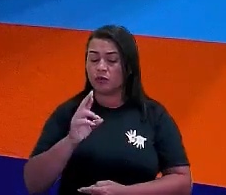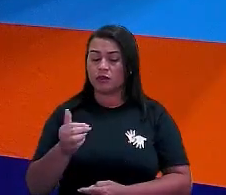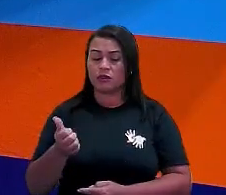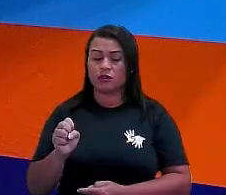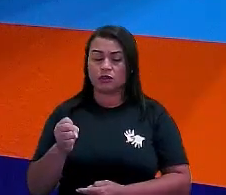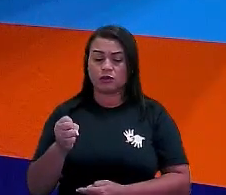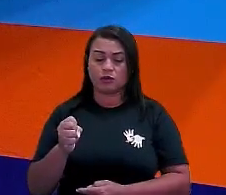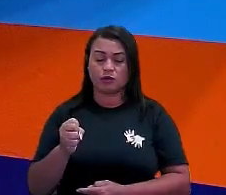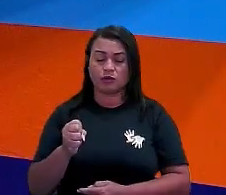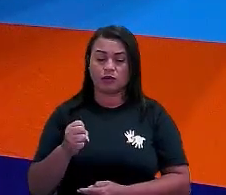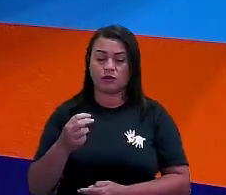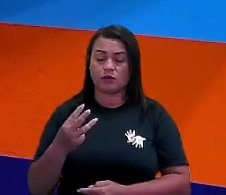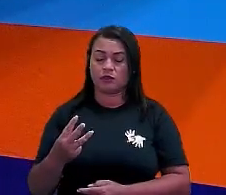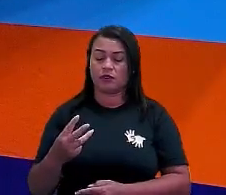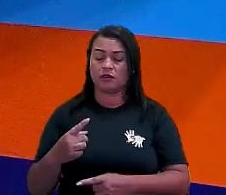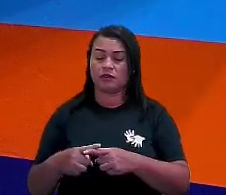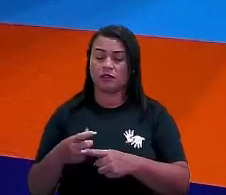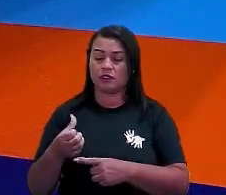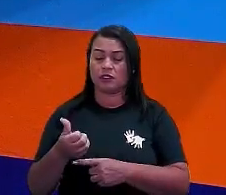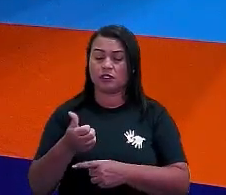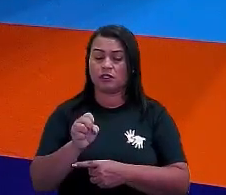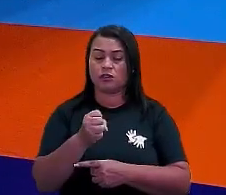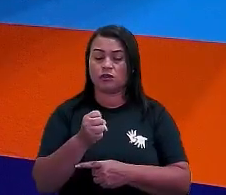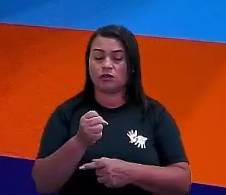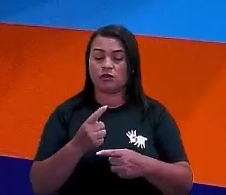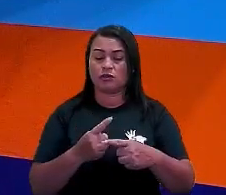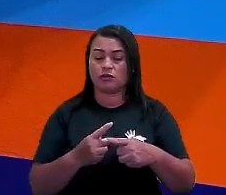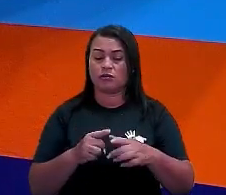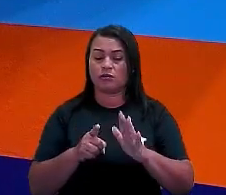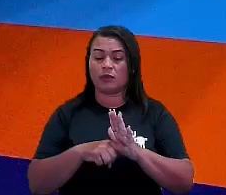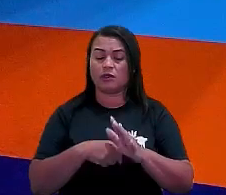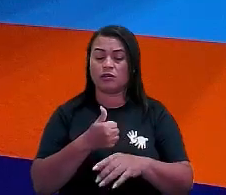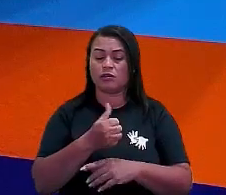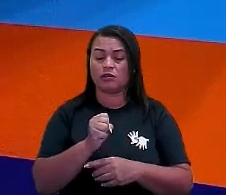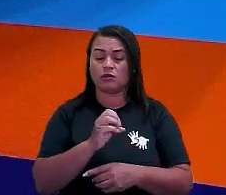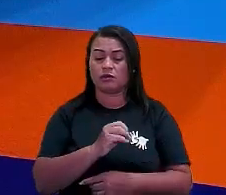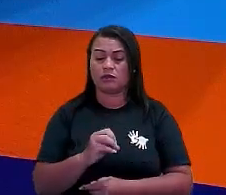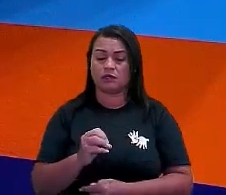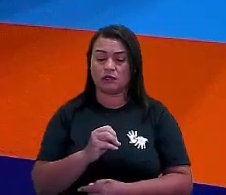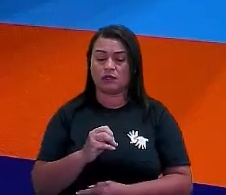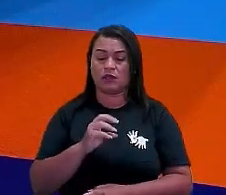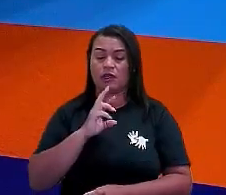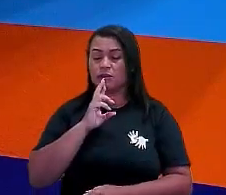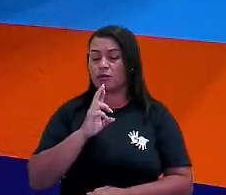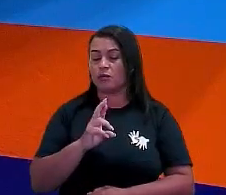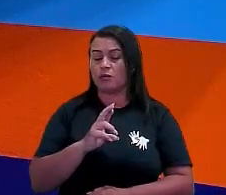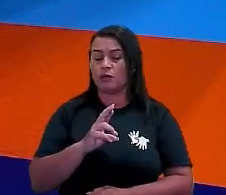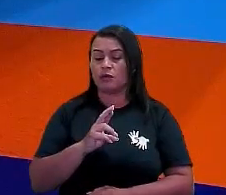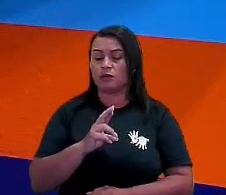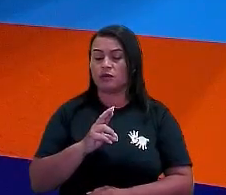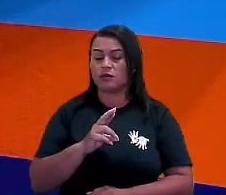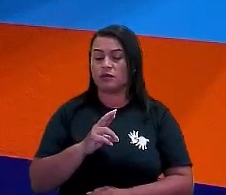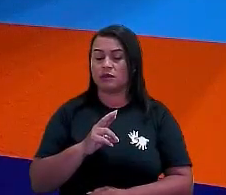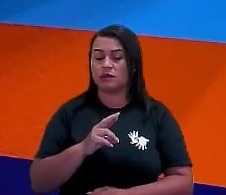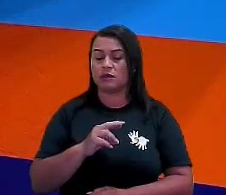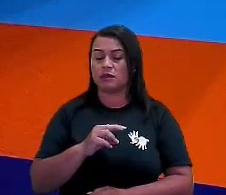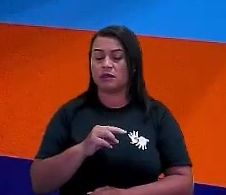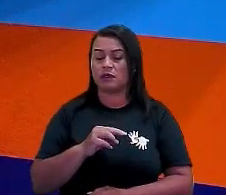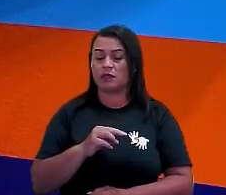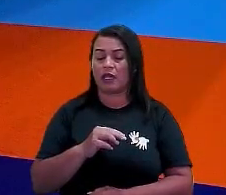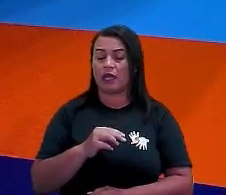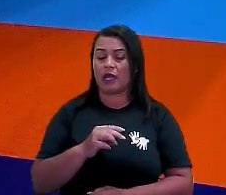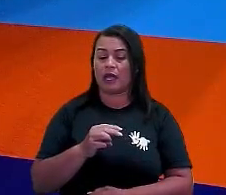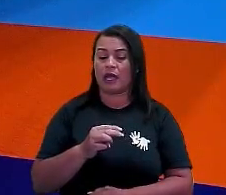6, 18. 18 menos 18, nada. E aí, então, ó, a terça